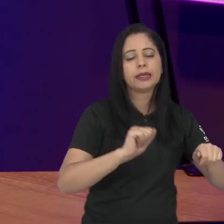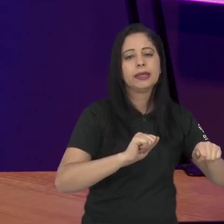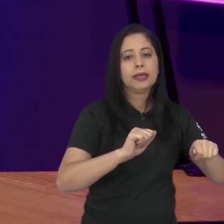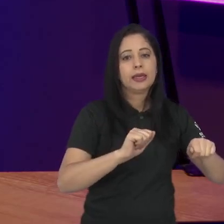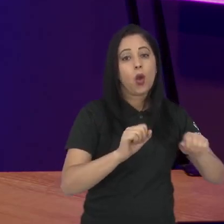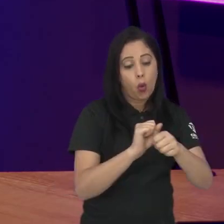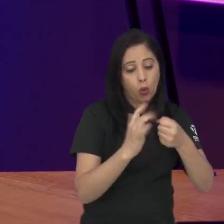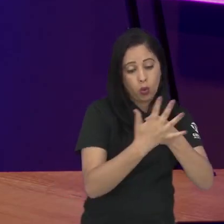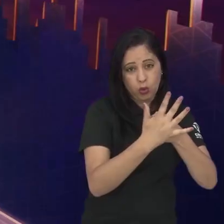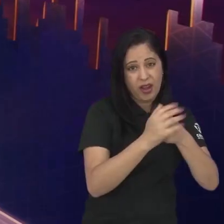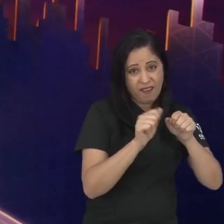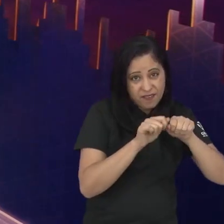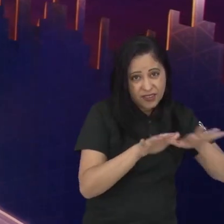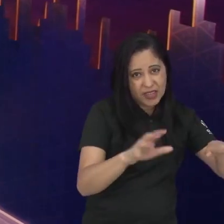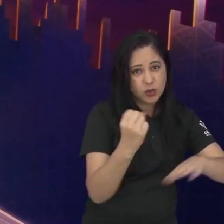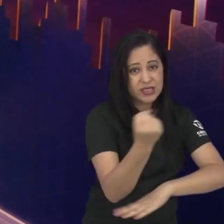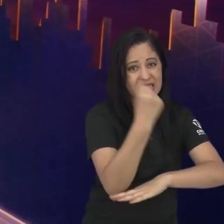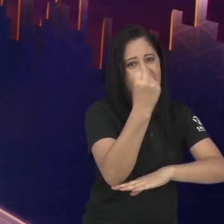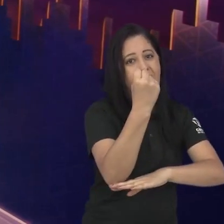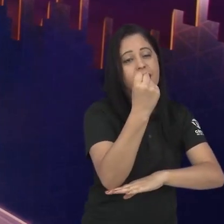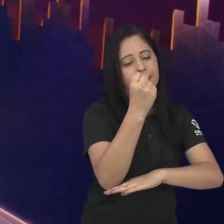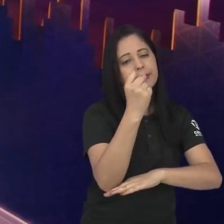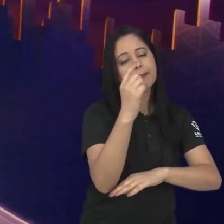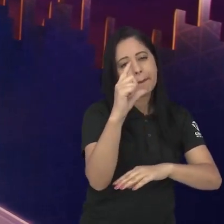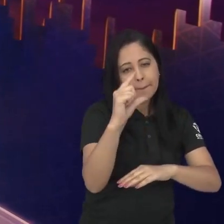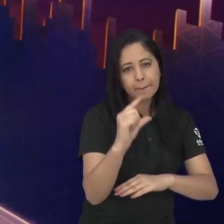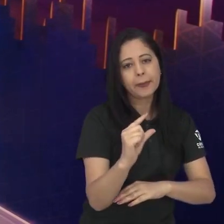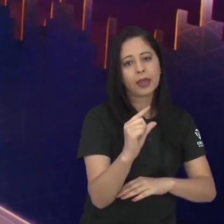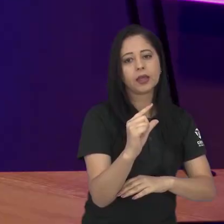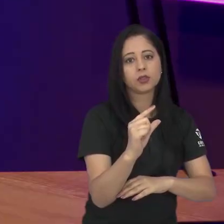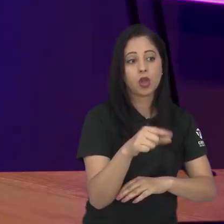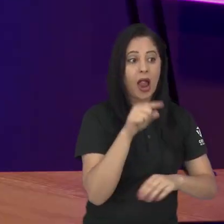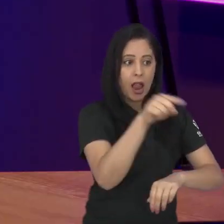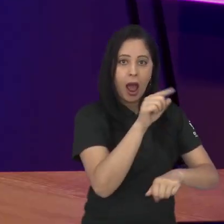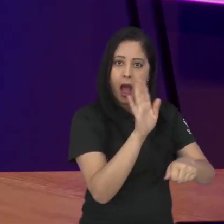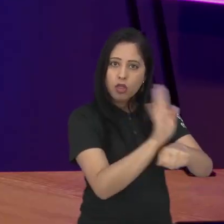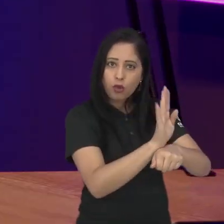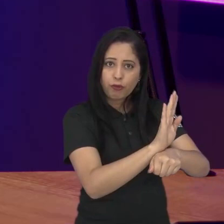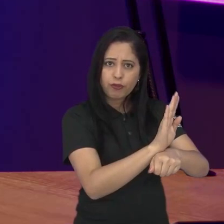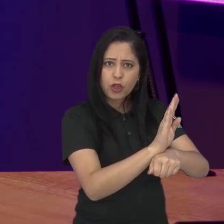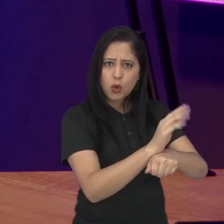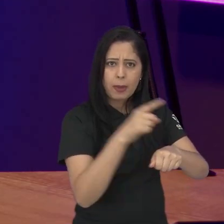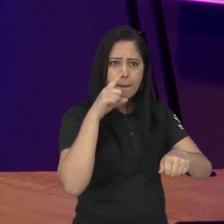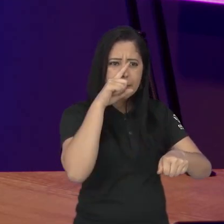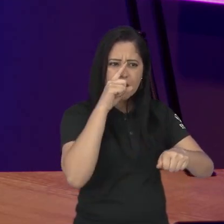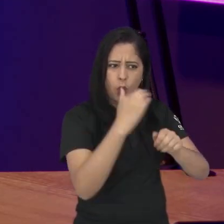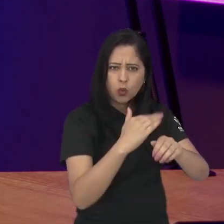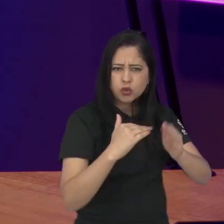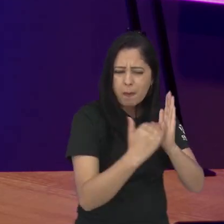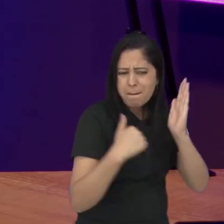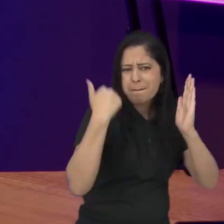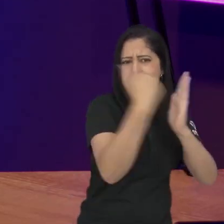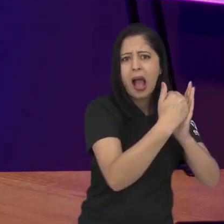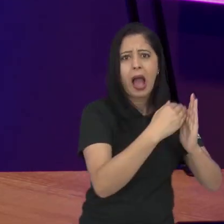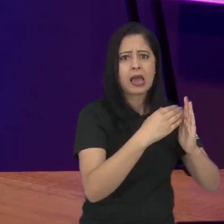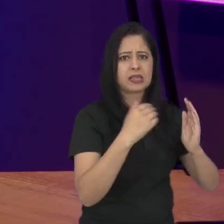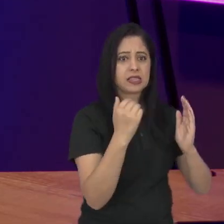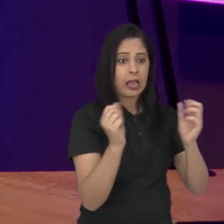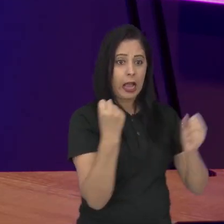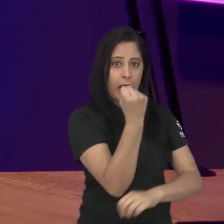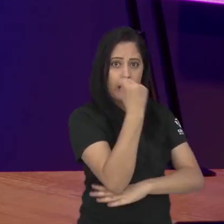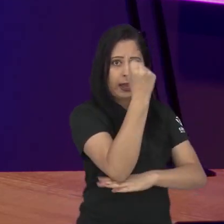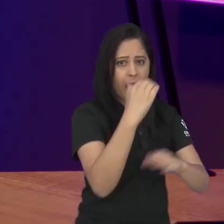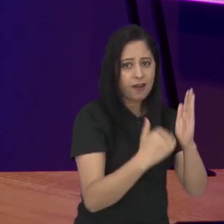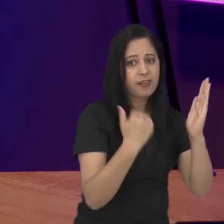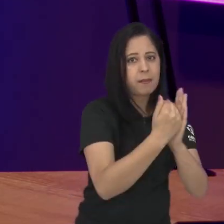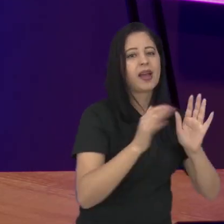no filme. A letalidade do vírus do filme Contágio era muito maior, mas a gente viu umas coisas aí em que a